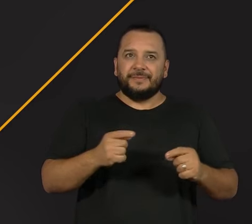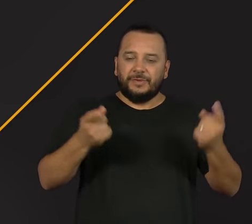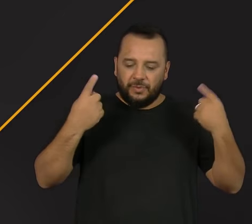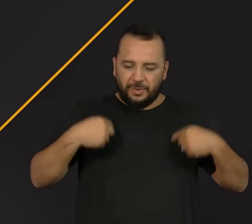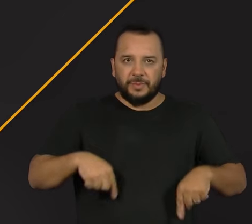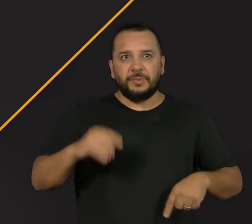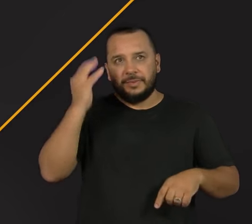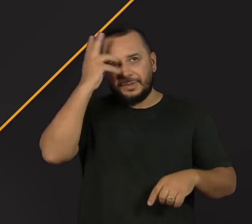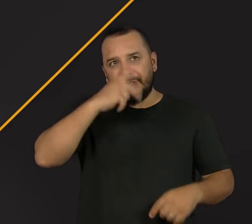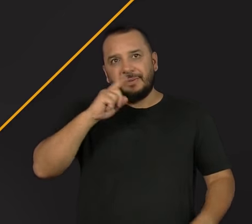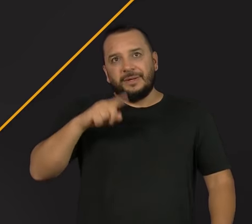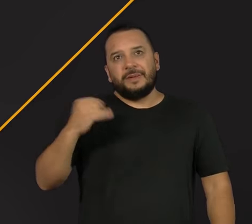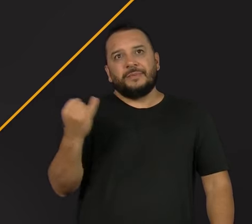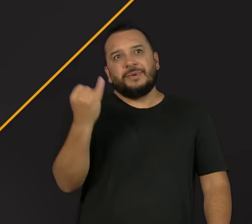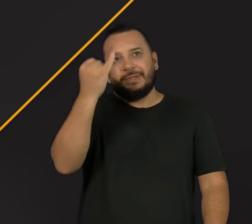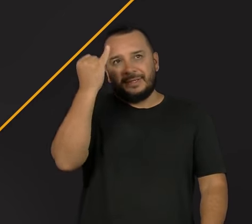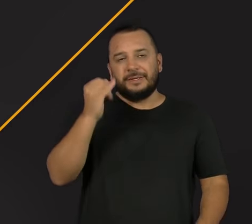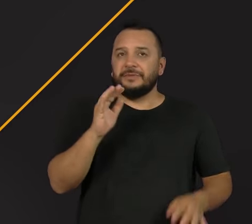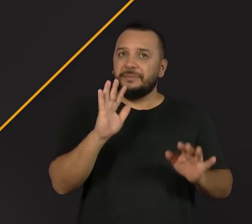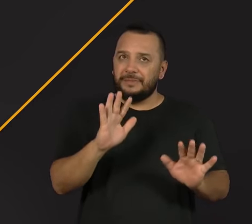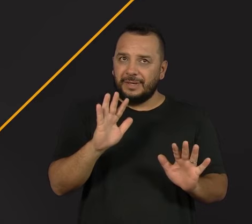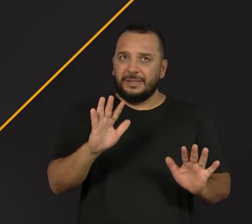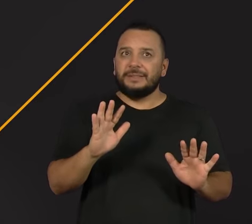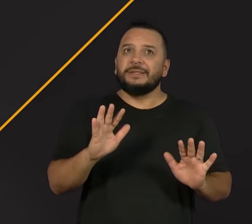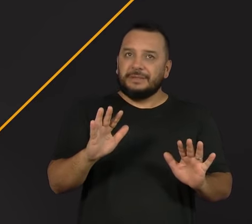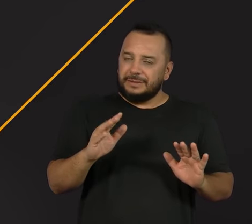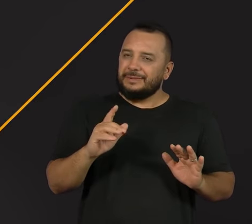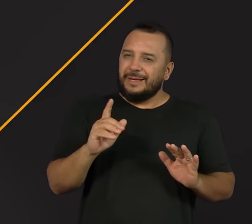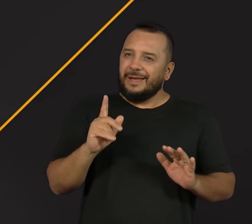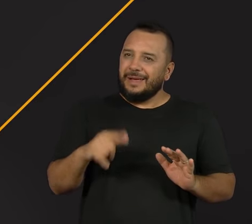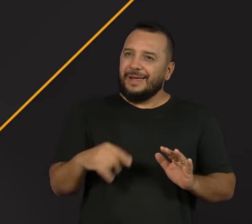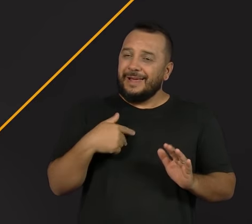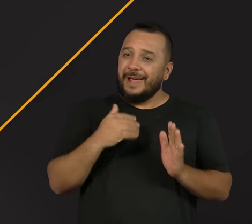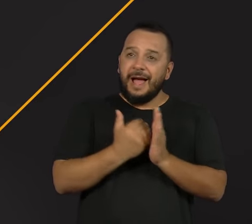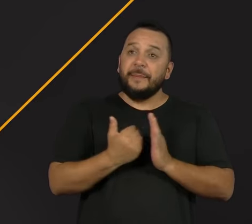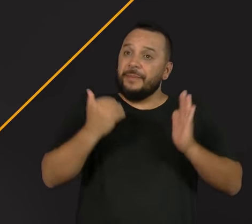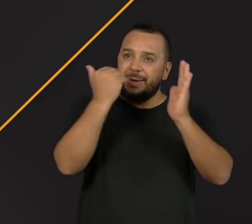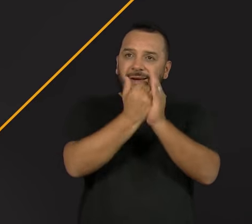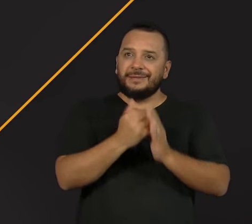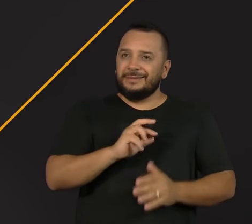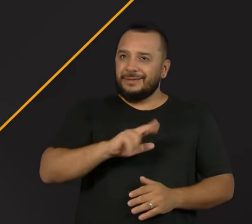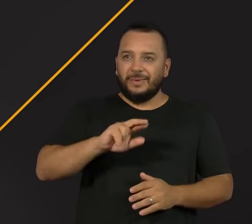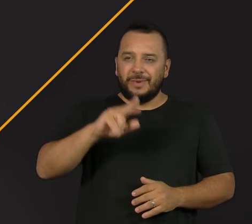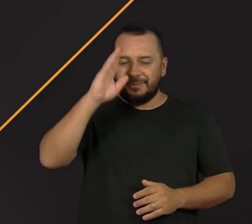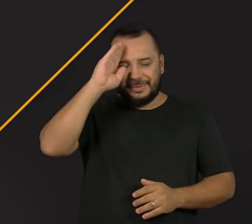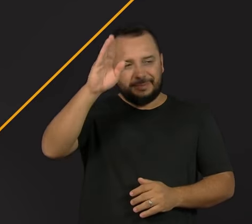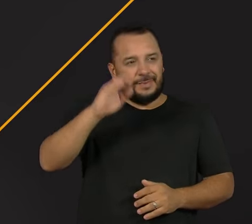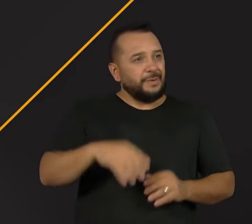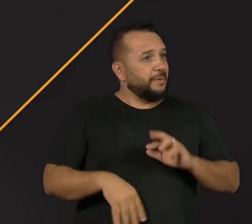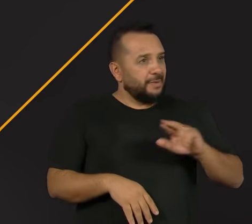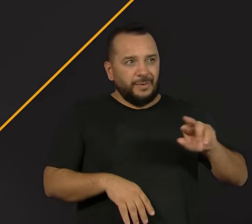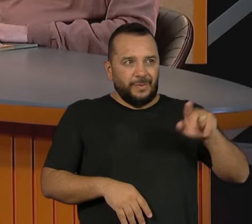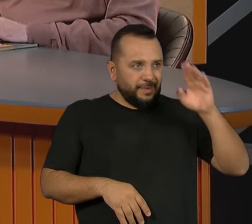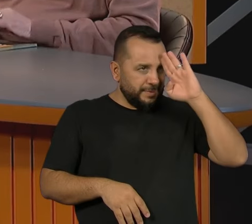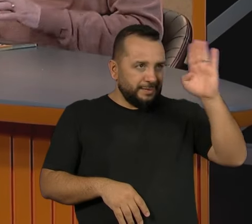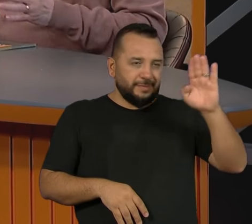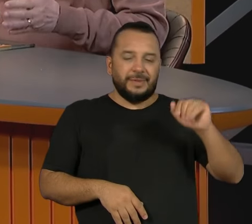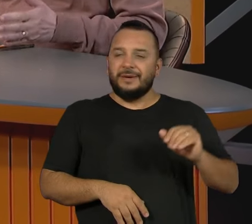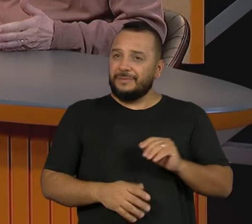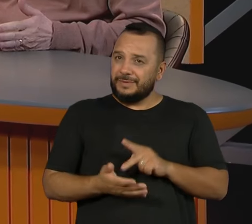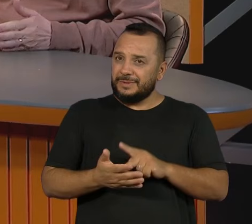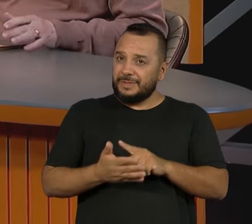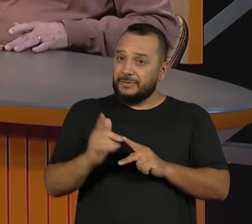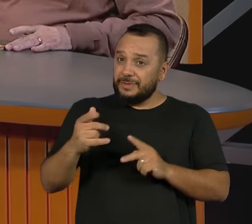importante, mas ela vem de lucro, ela não é o ponto de partida. Ela é consequência. Consequência. Você